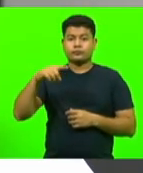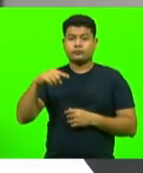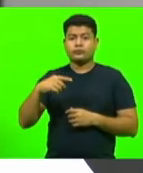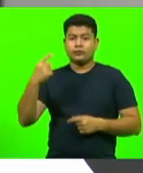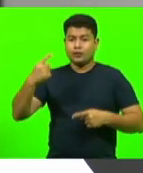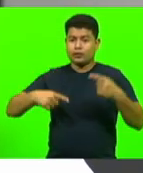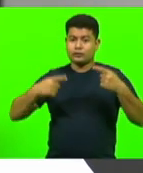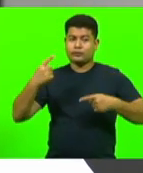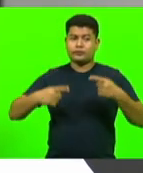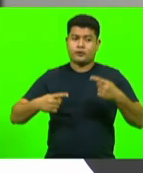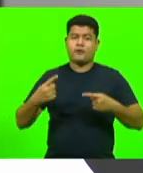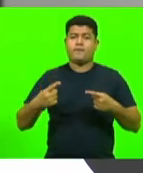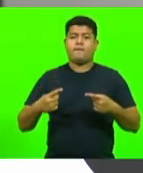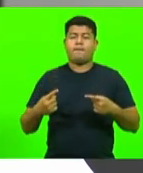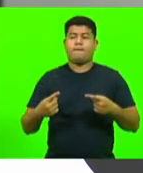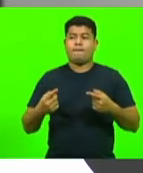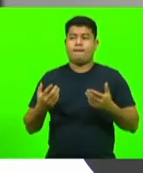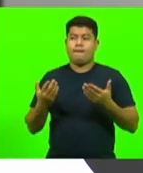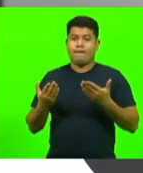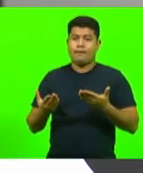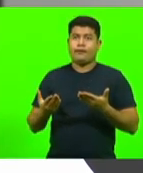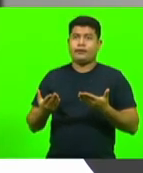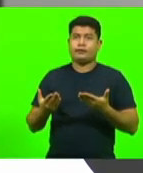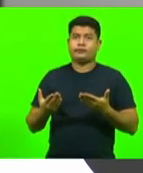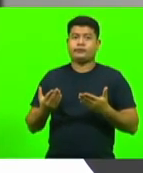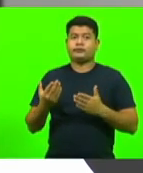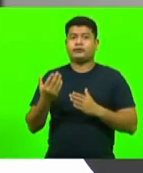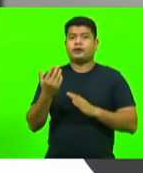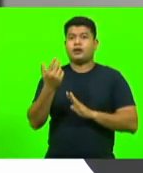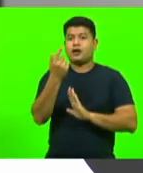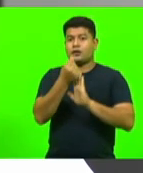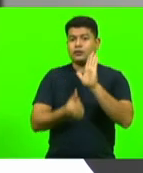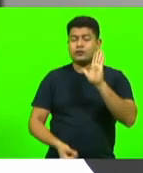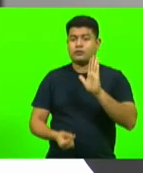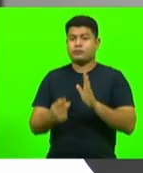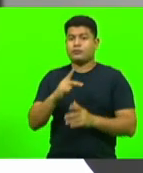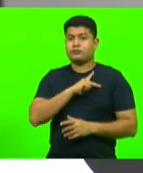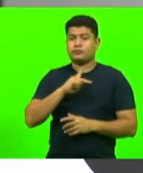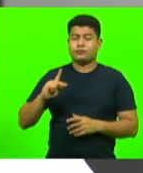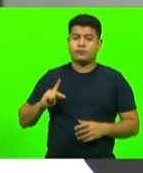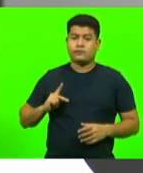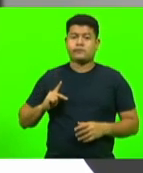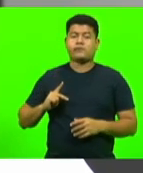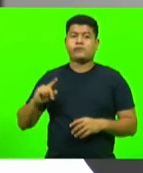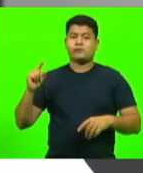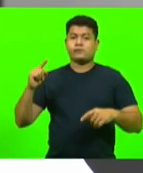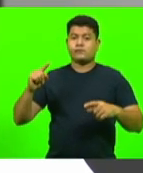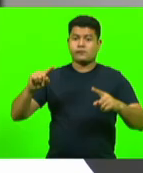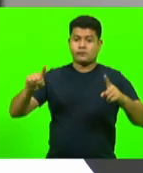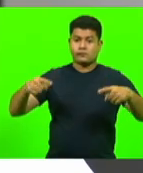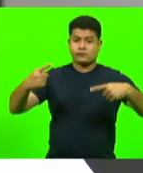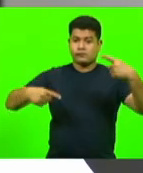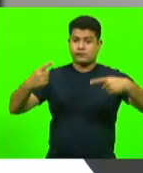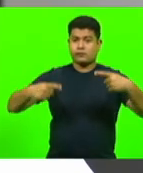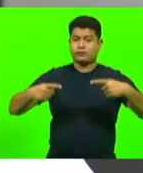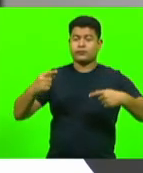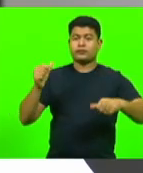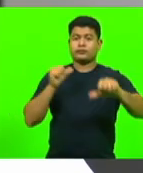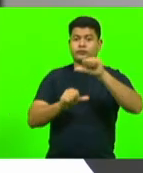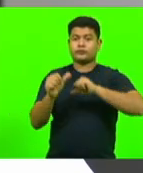debate em relação às receitas públicas né E aí entra o debate da reforma tributária